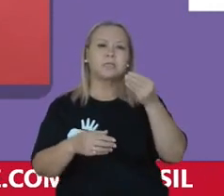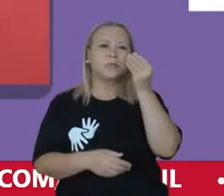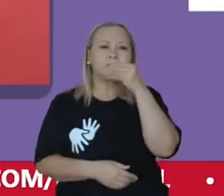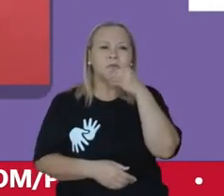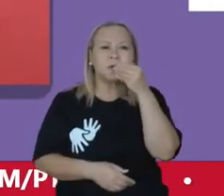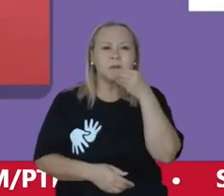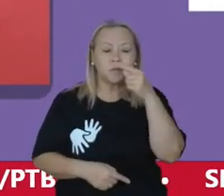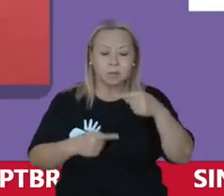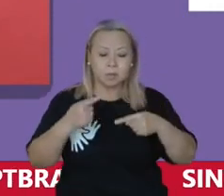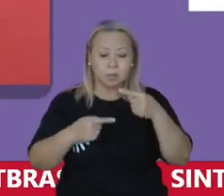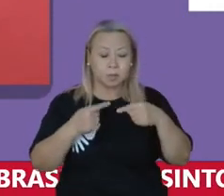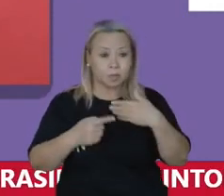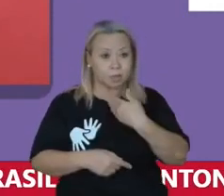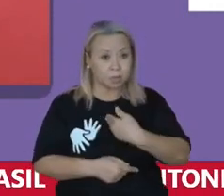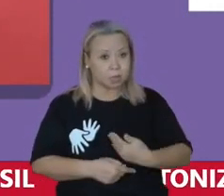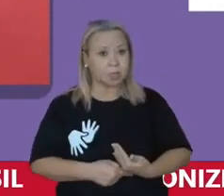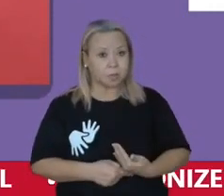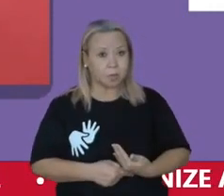públicas,